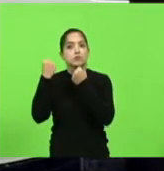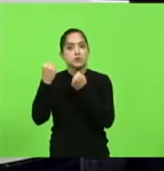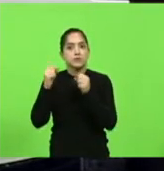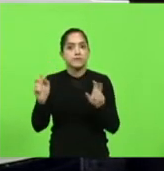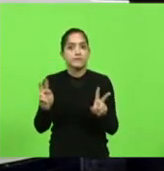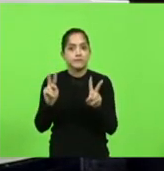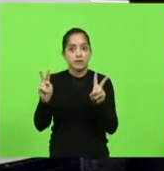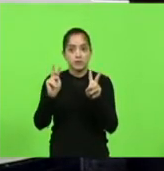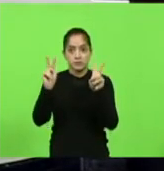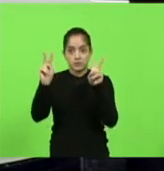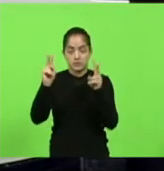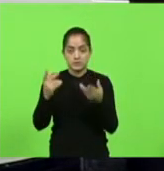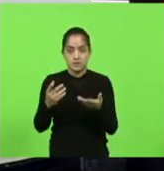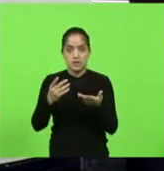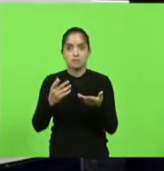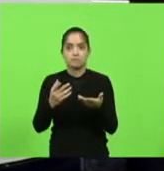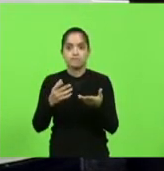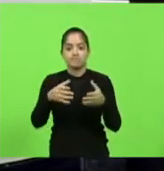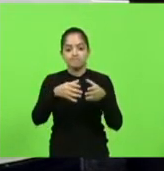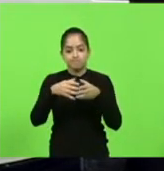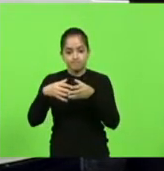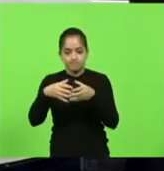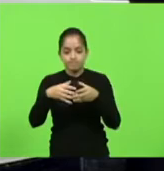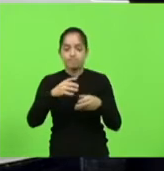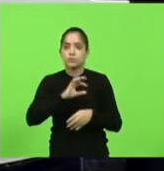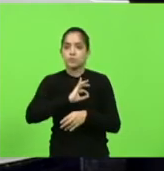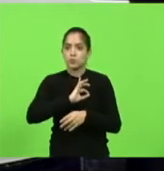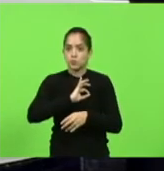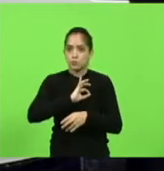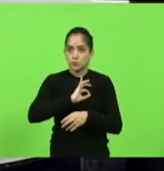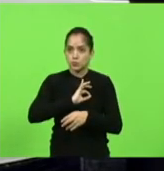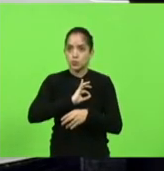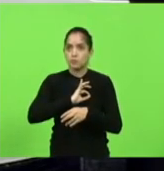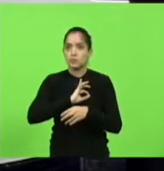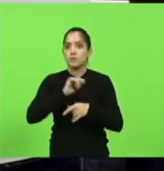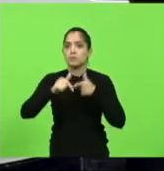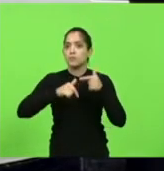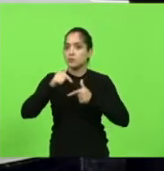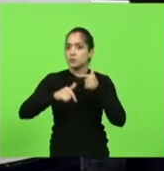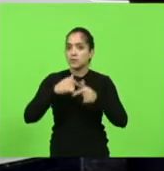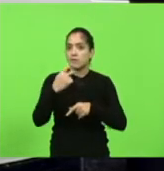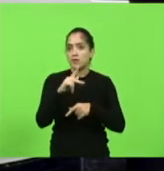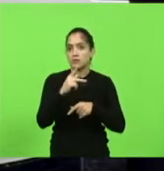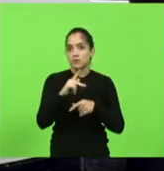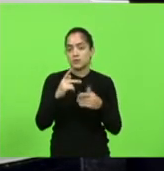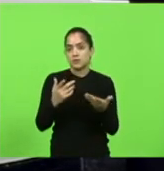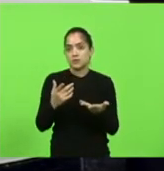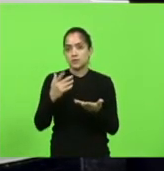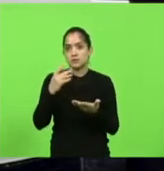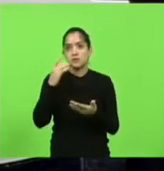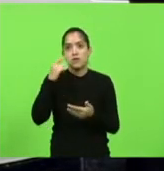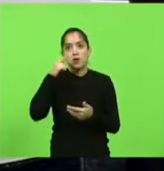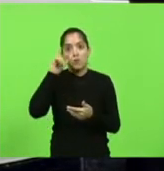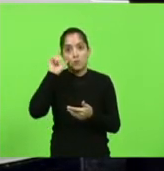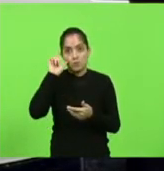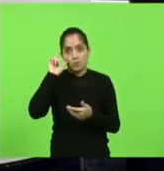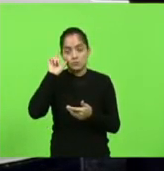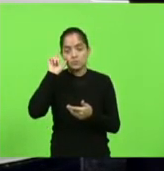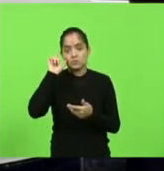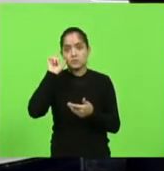valorizar as nossas instituições policiais pelo trabalho que faz. Ontem nós tivemos aí a